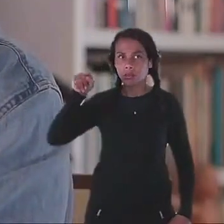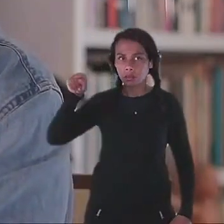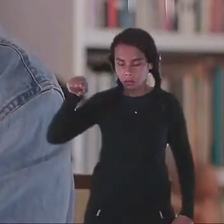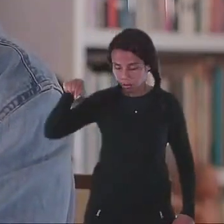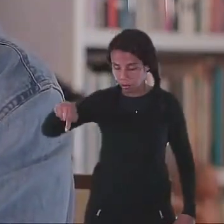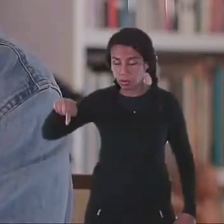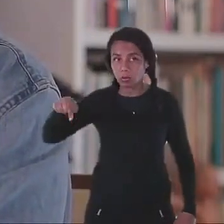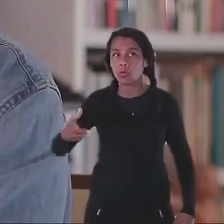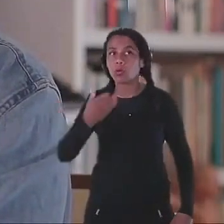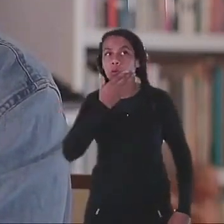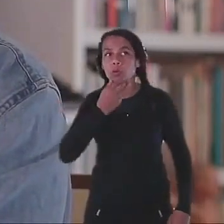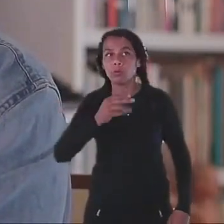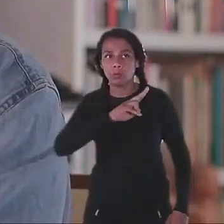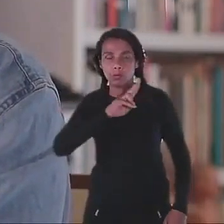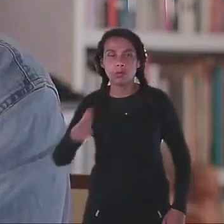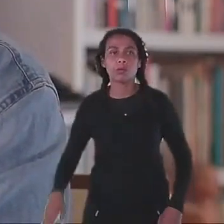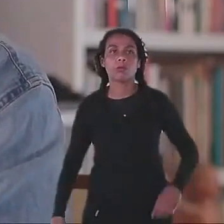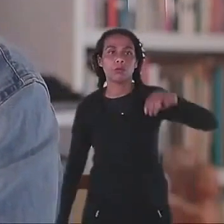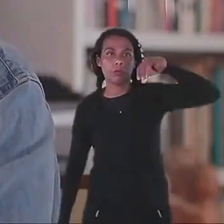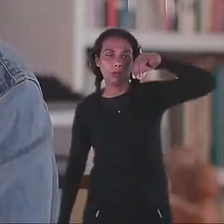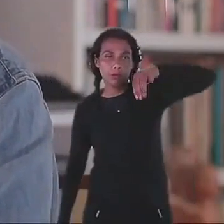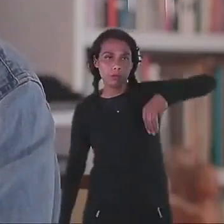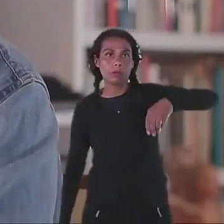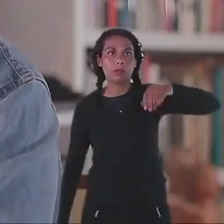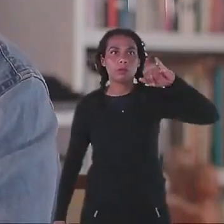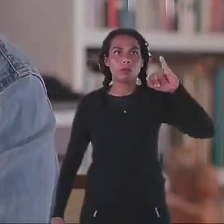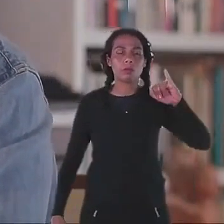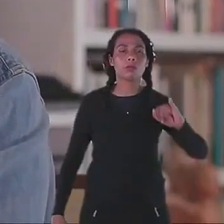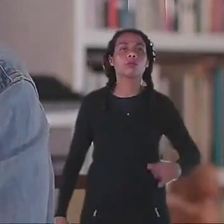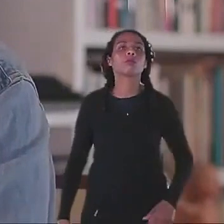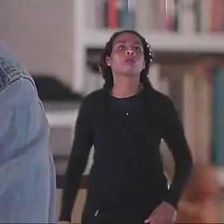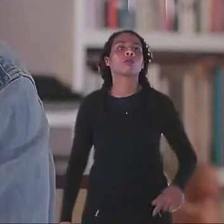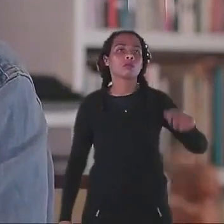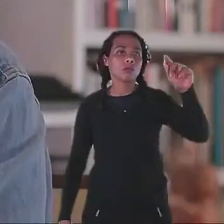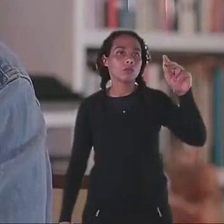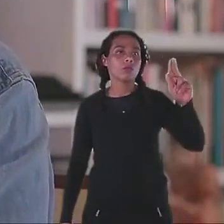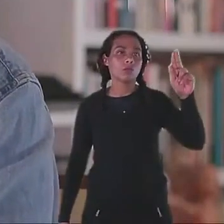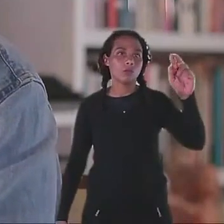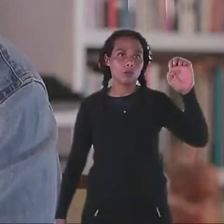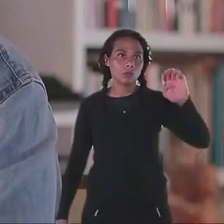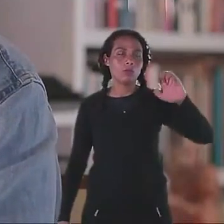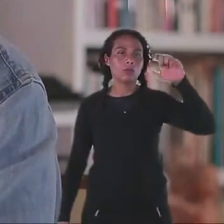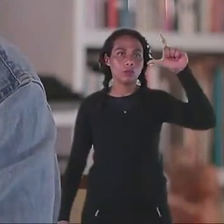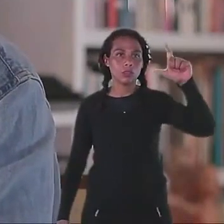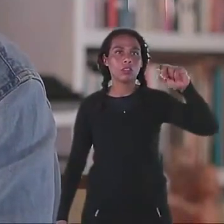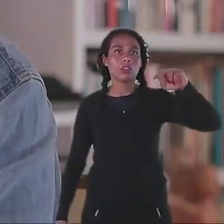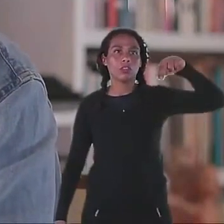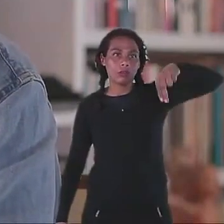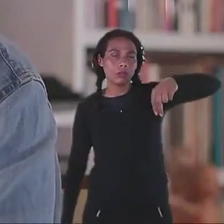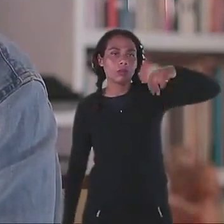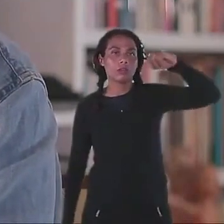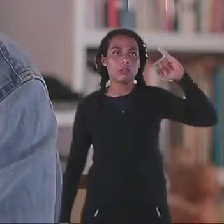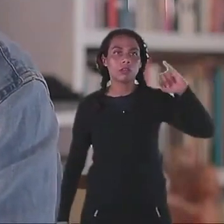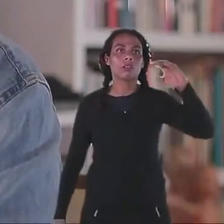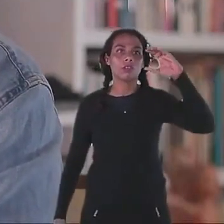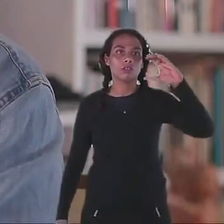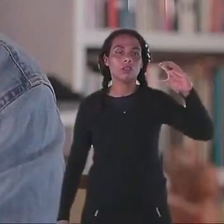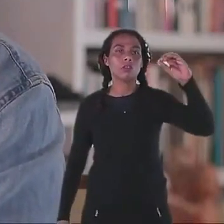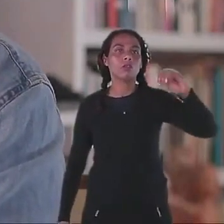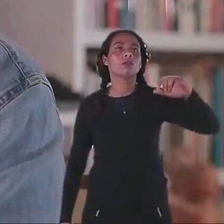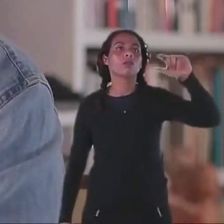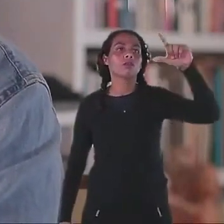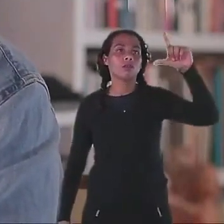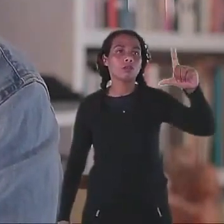está comigo aqui na tela, gravou há uns 2, 3 anos atrás, do lançamento do Muito Além do Nosso Eu.